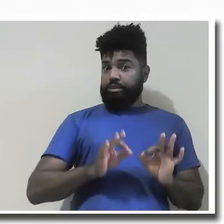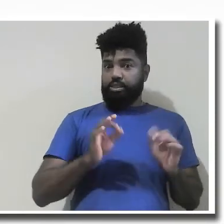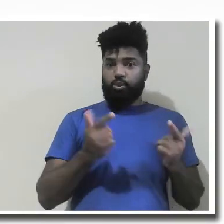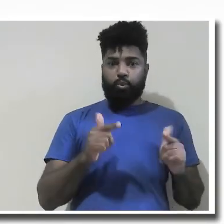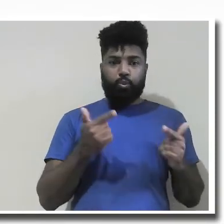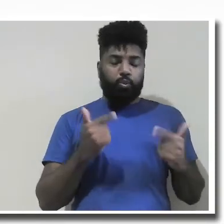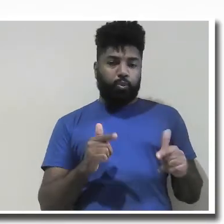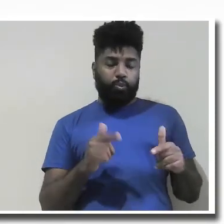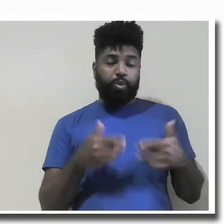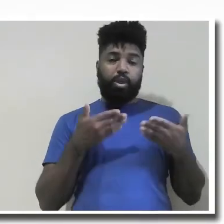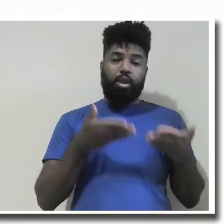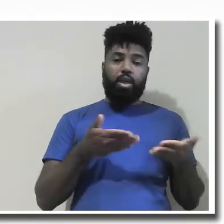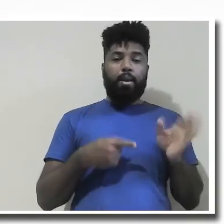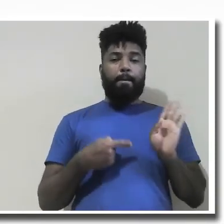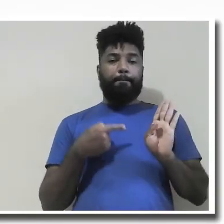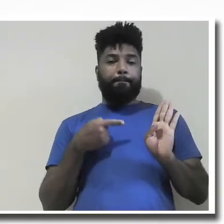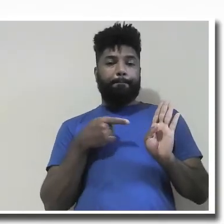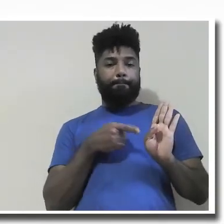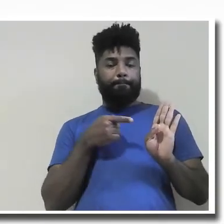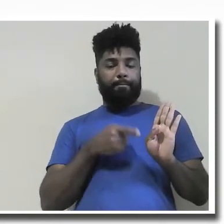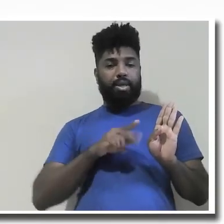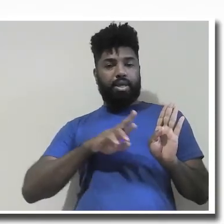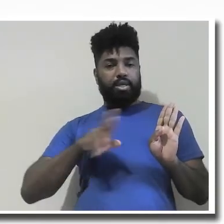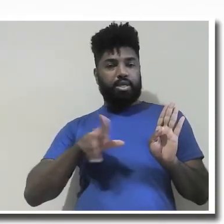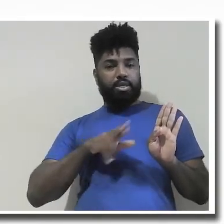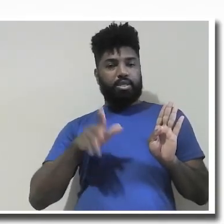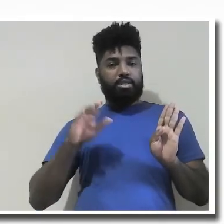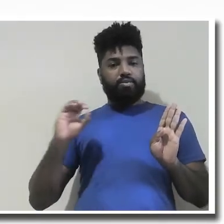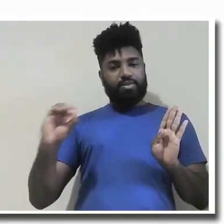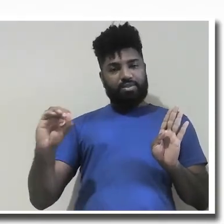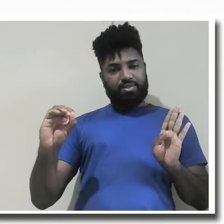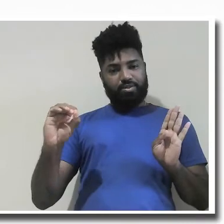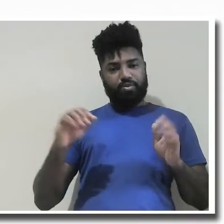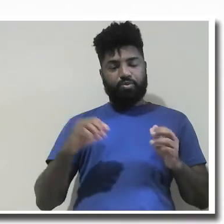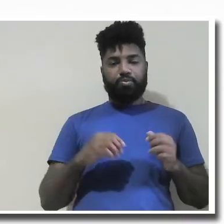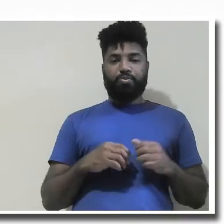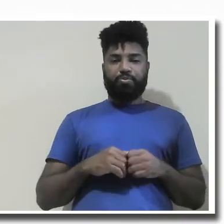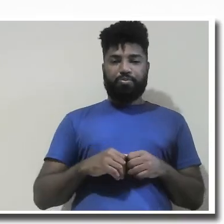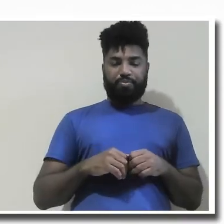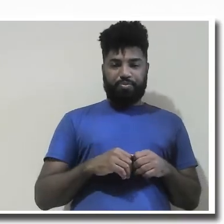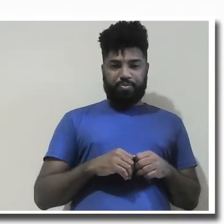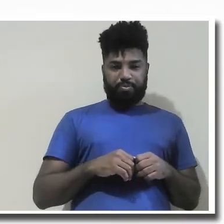B diferente de zero.